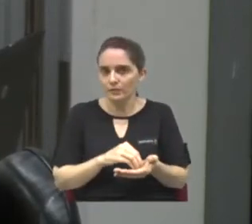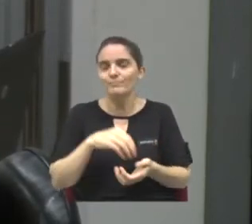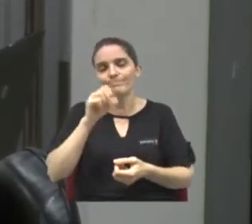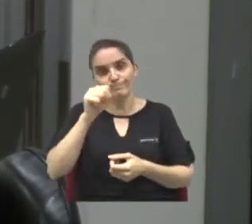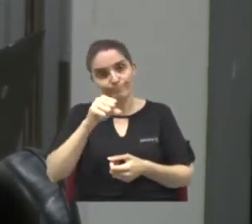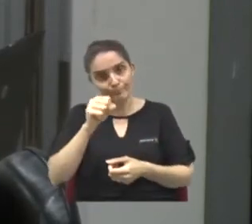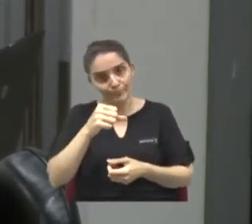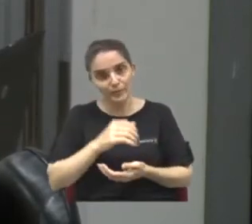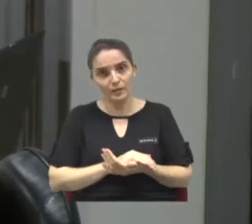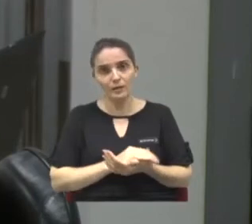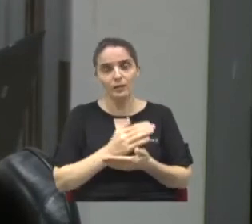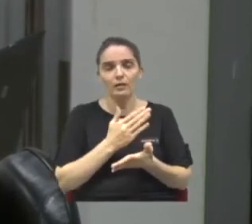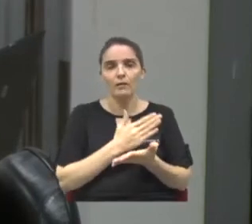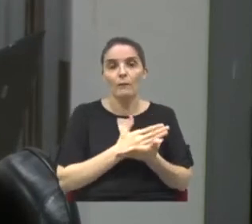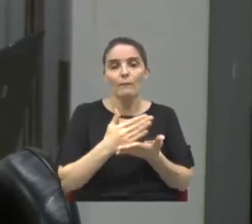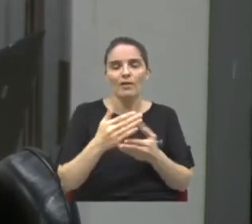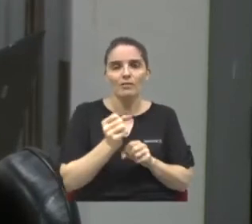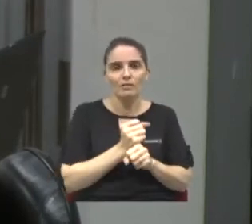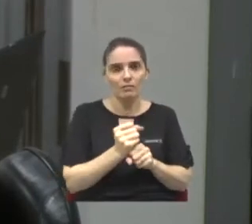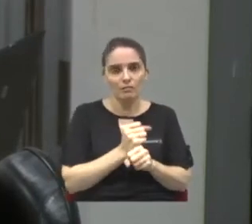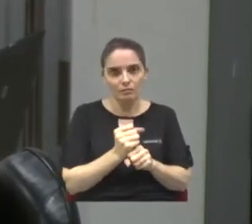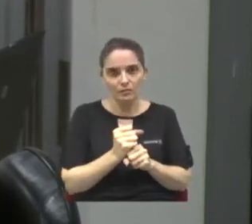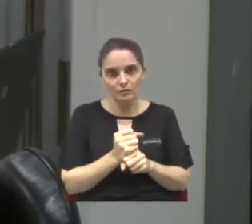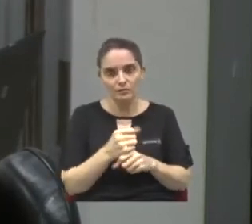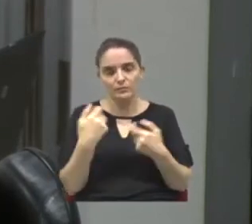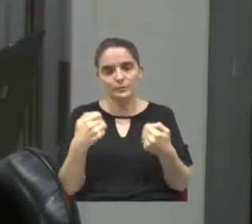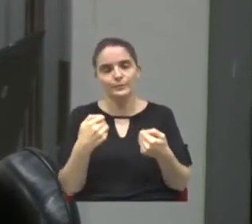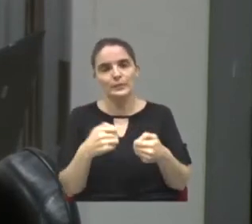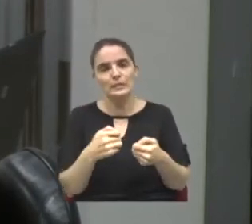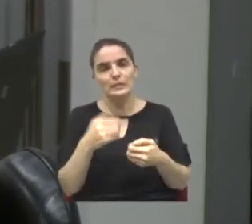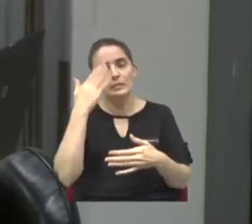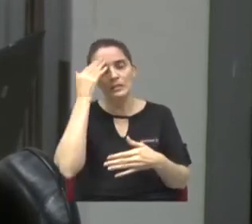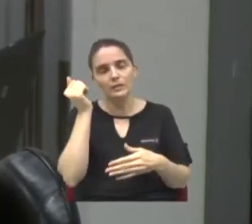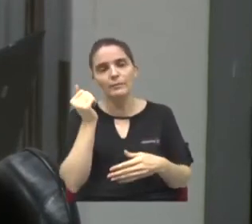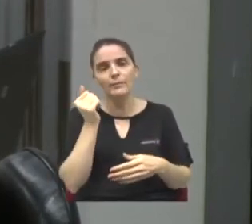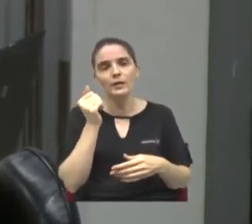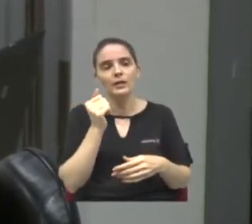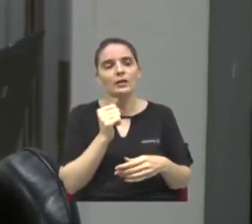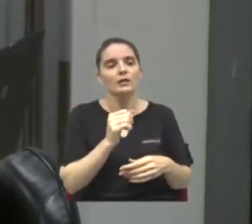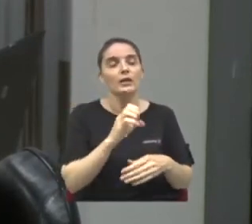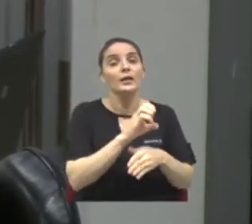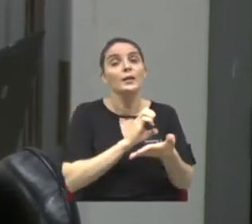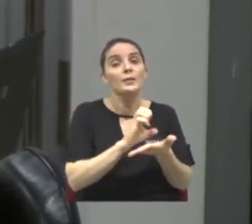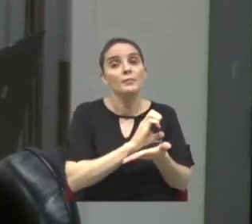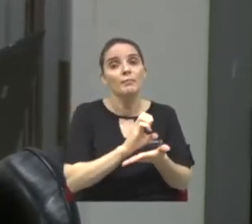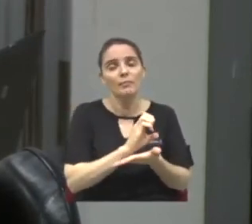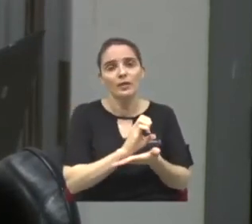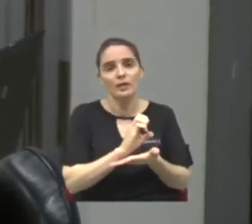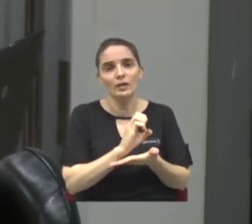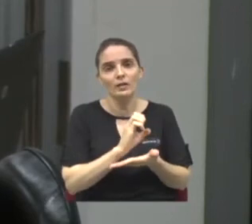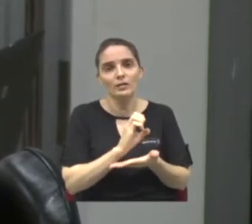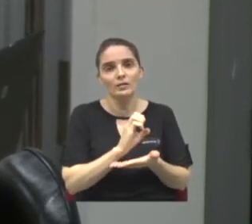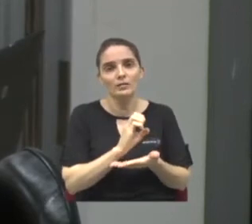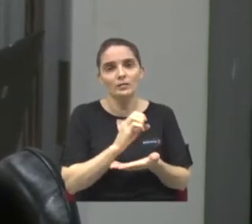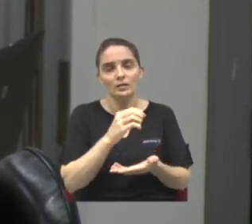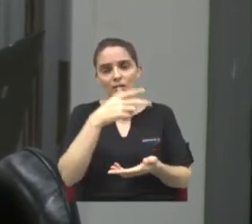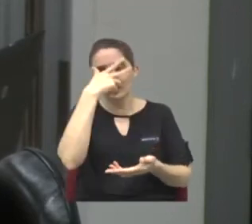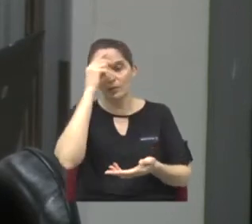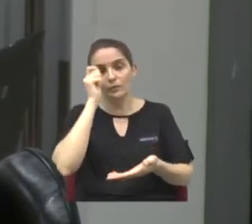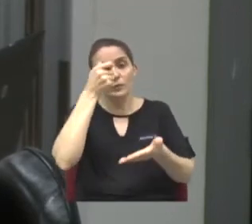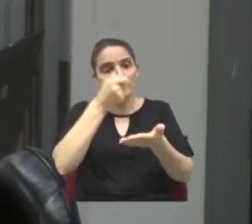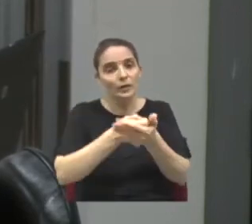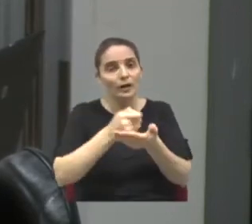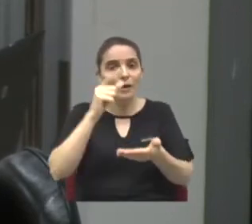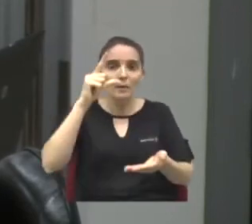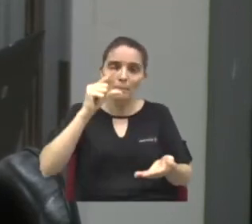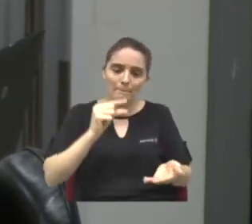todo começo de ano, essa questão das licitações, né? Laboratório, o vereador Estevão, uma vez, ele muito bem falou aqui, muitas vezes